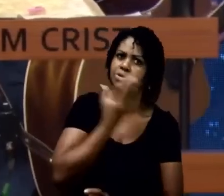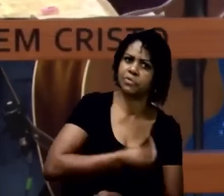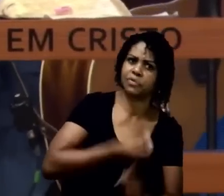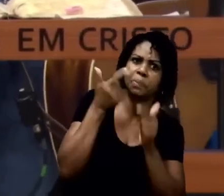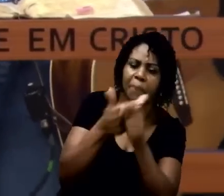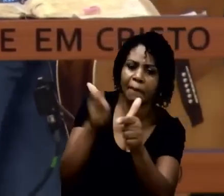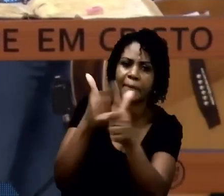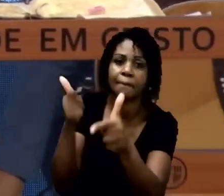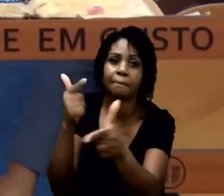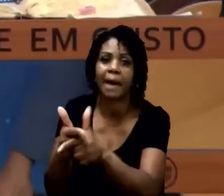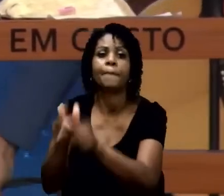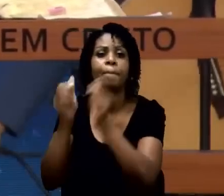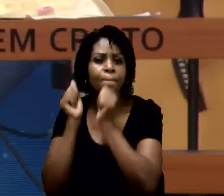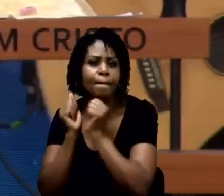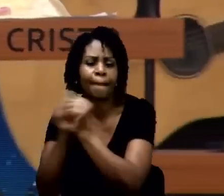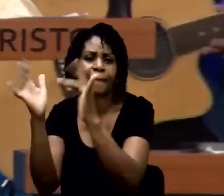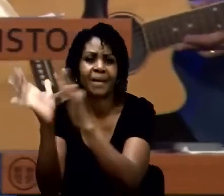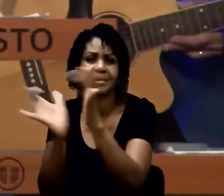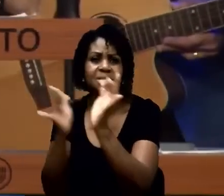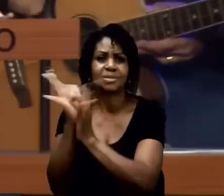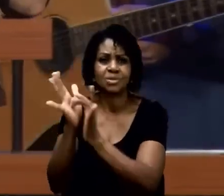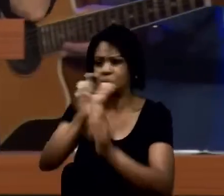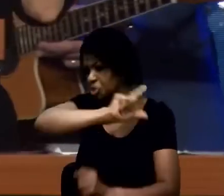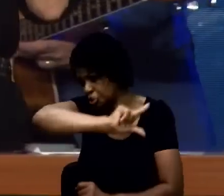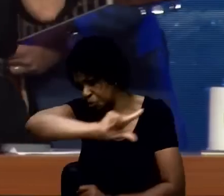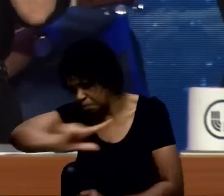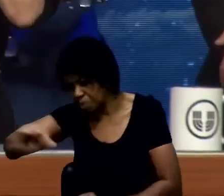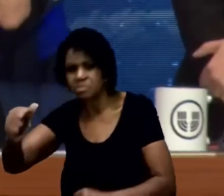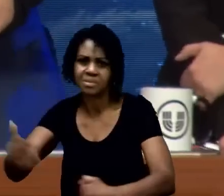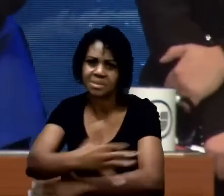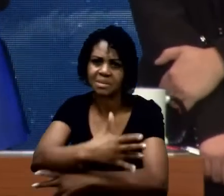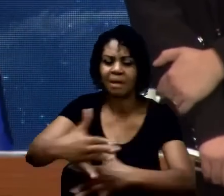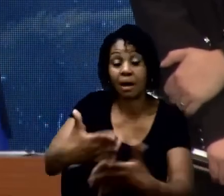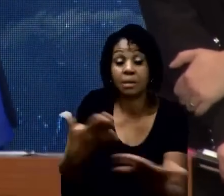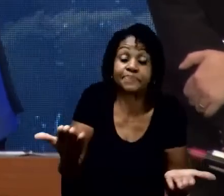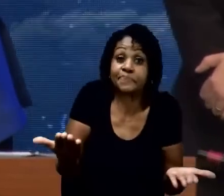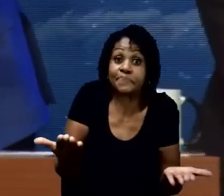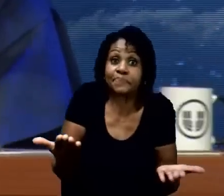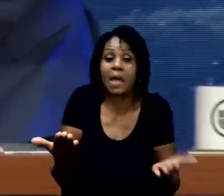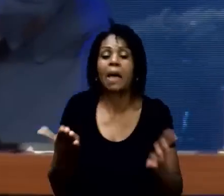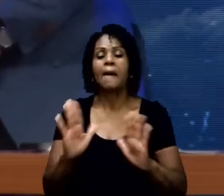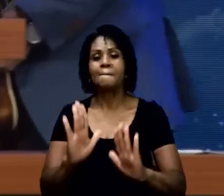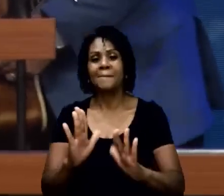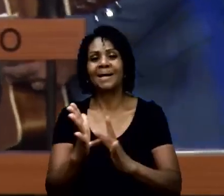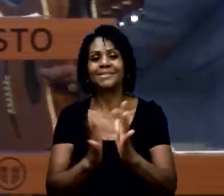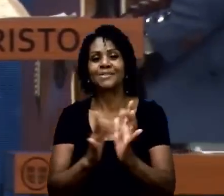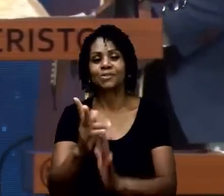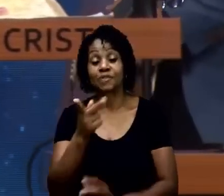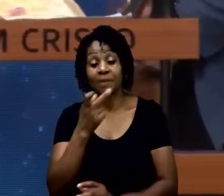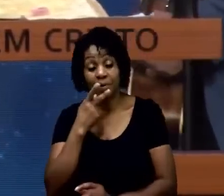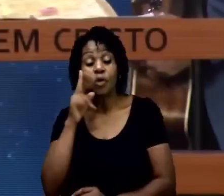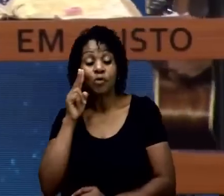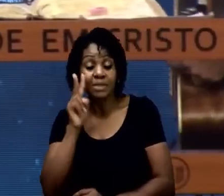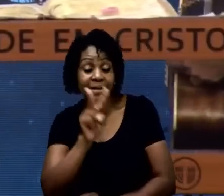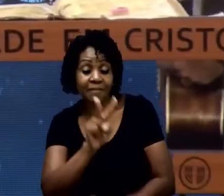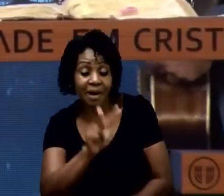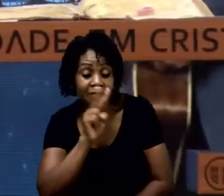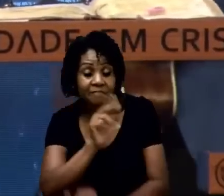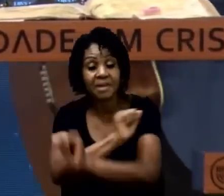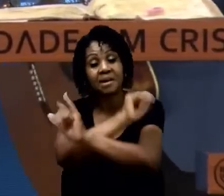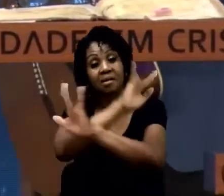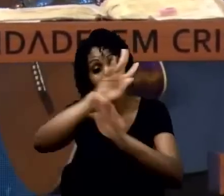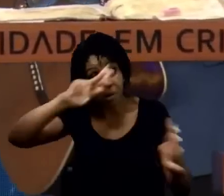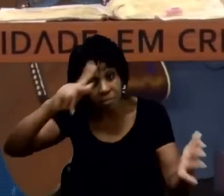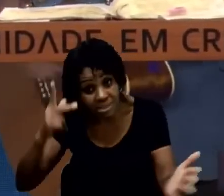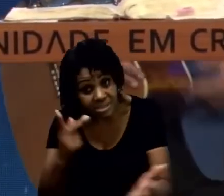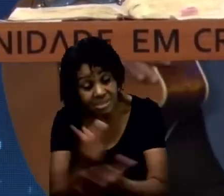tempestade. Estou andando contigo. Somos expulsos da cidade. Mas Jesus está falando, mas você vai ver a glória acontecer.